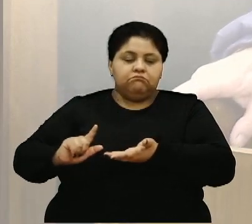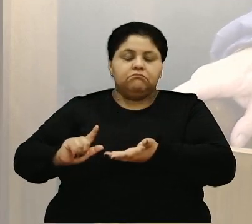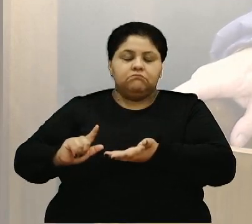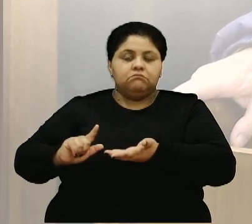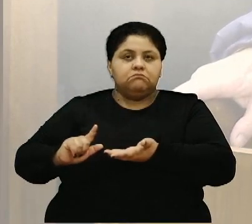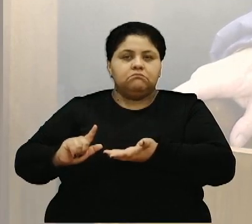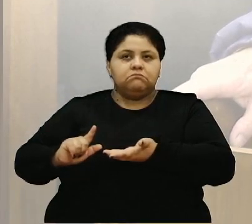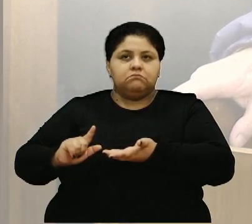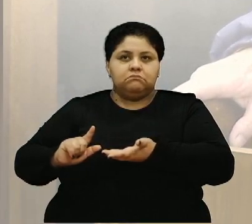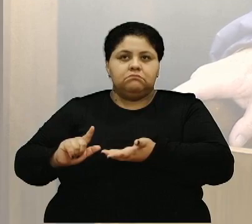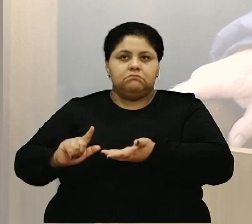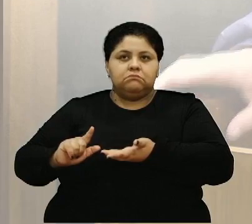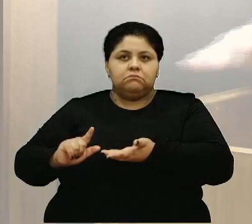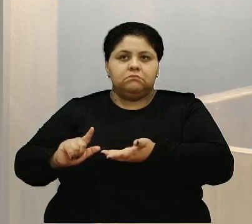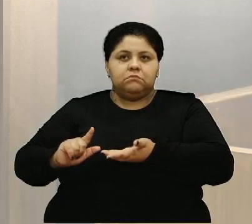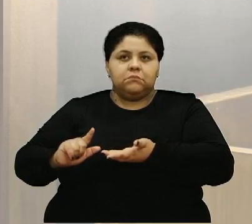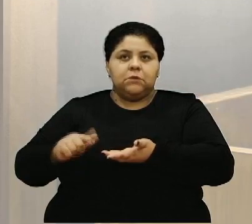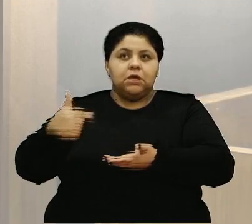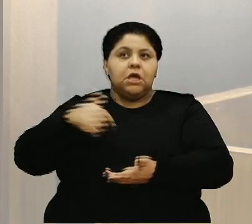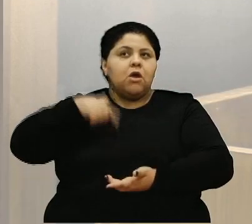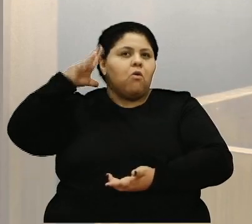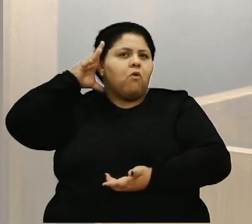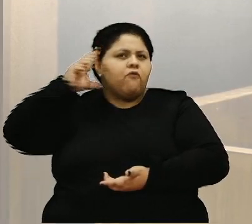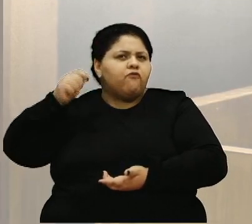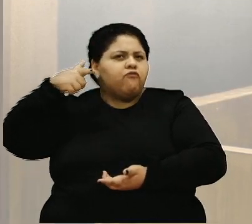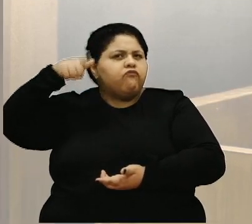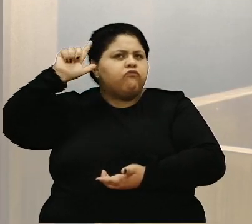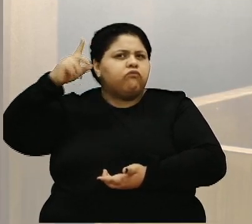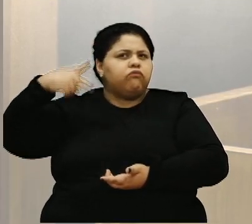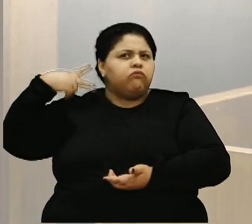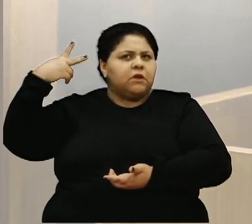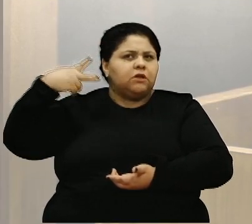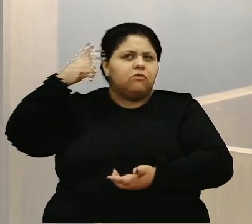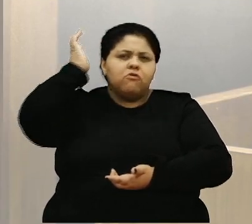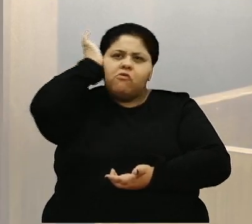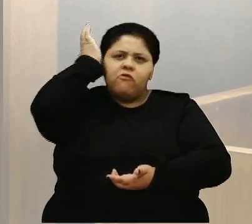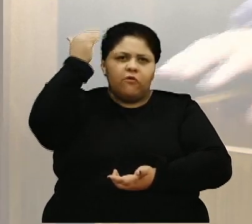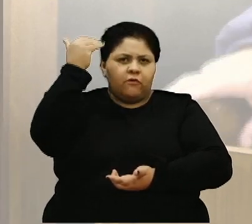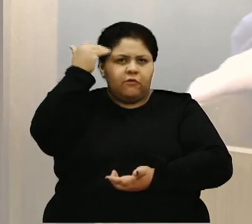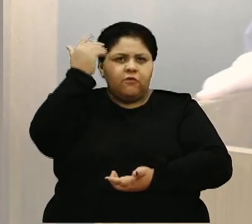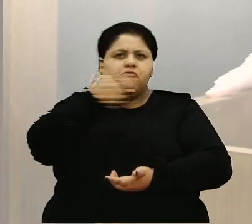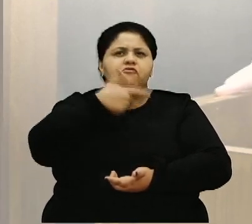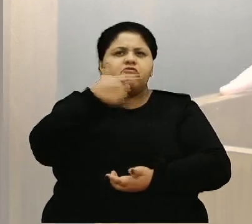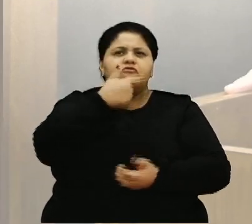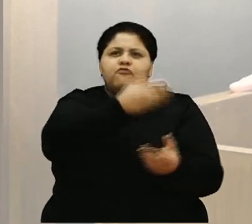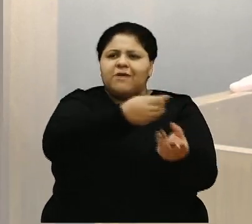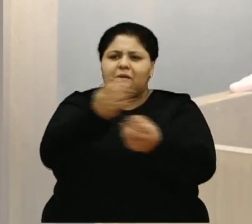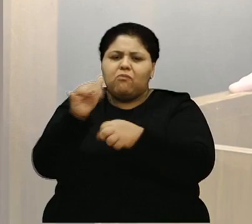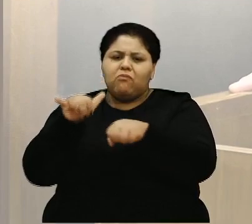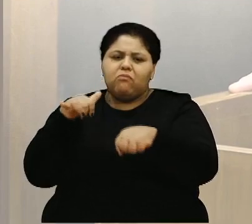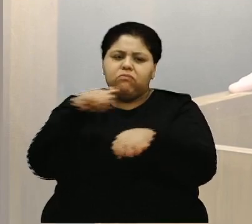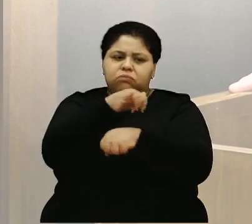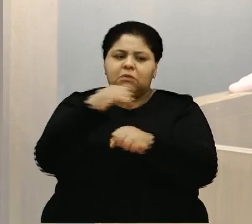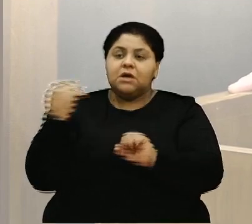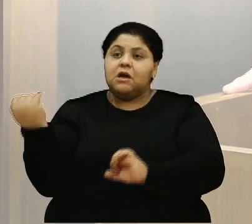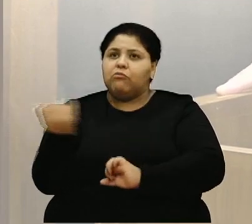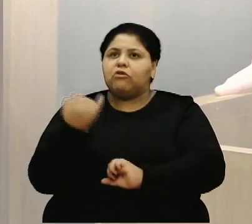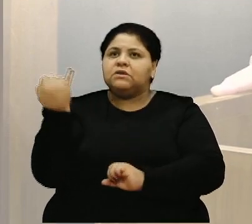e eu já ouvi ontem o vereador Felipe falar muito sobre o aeroporto, a